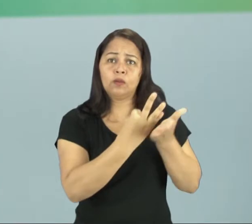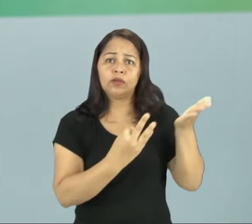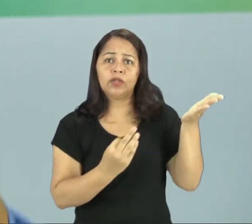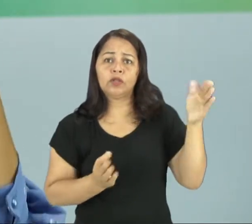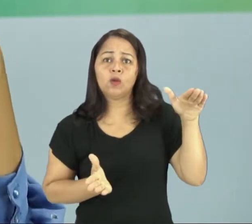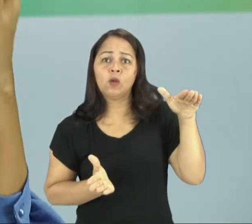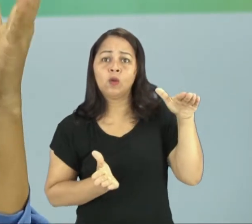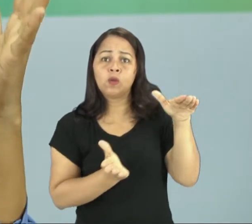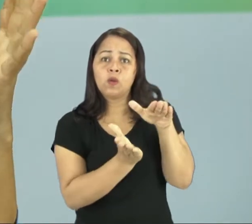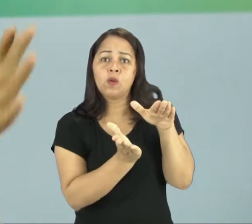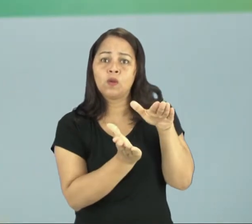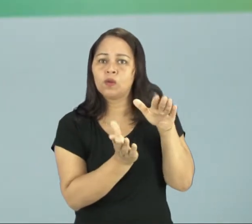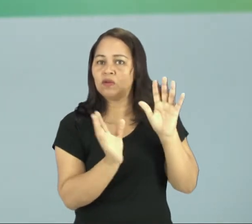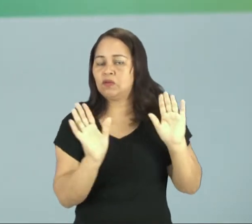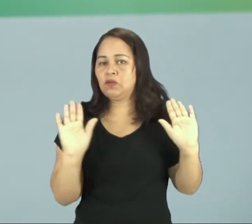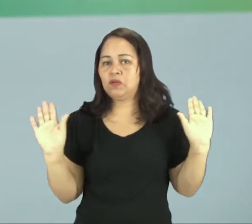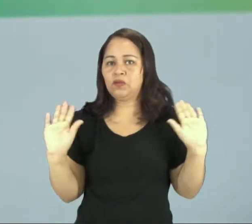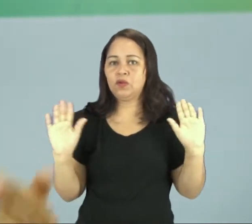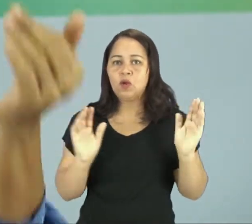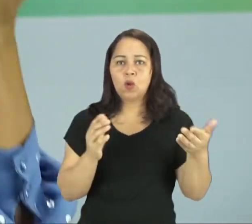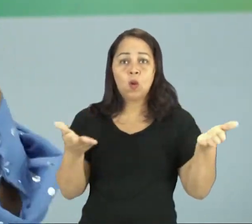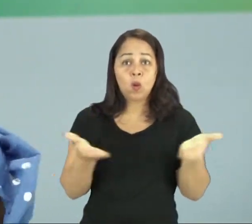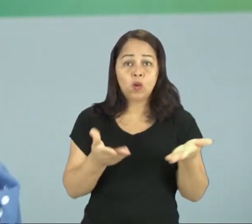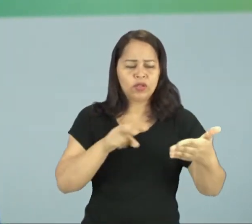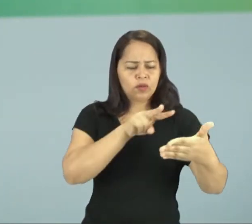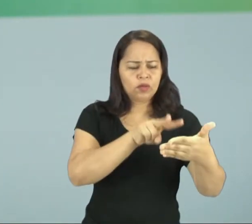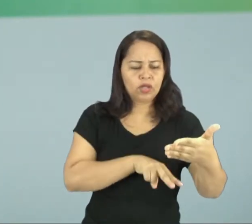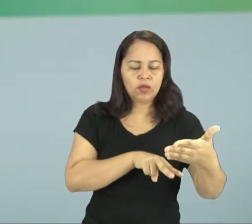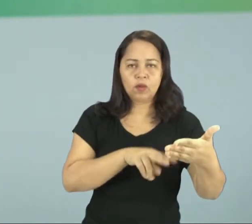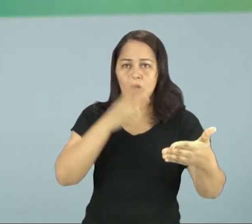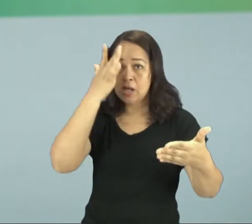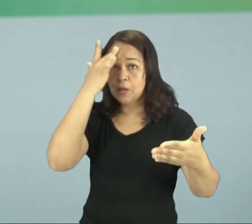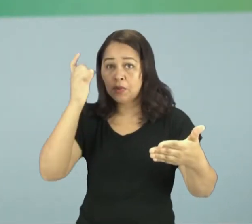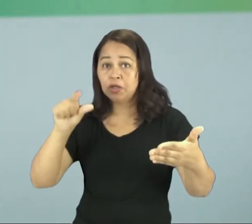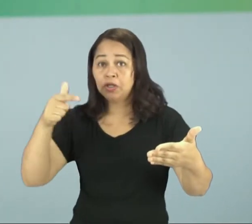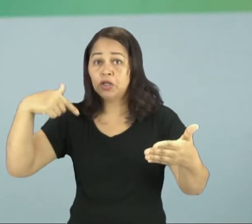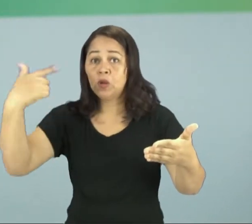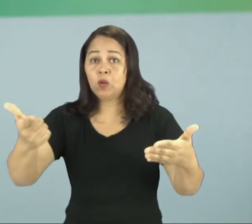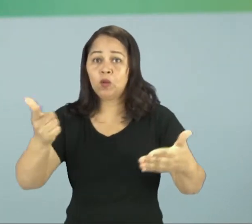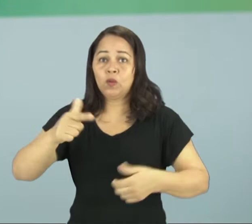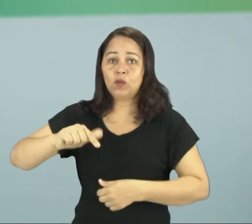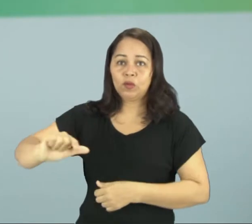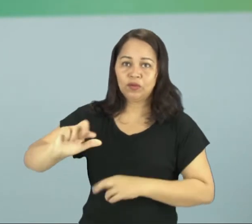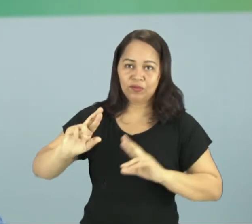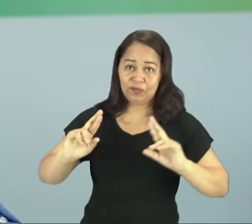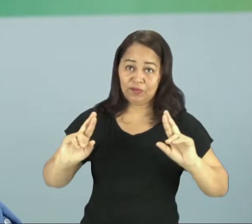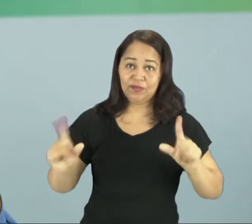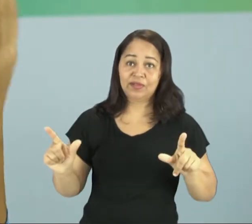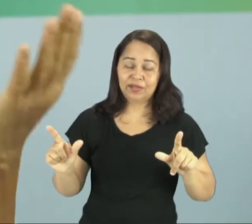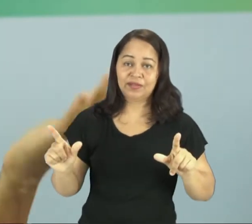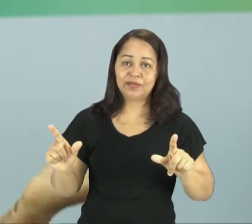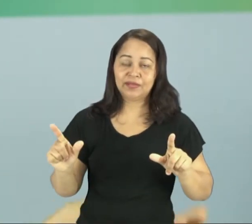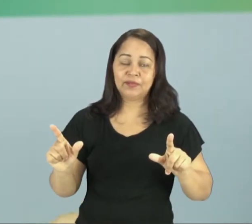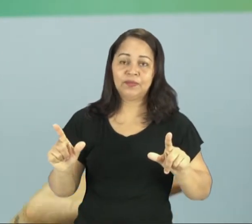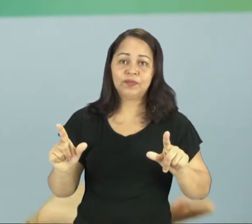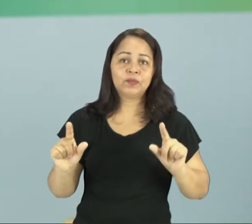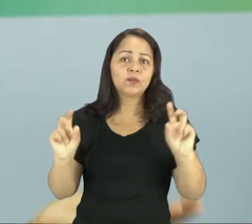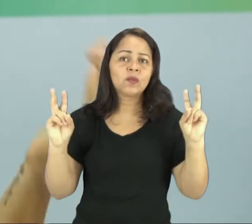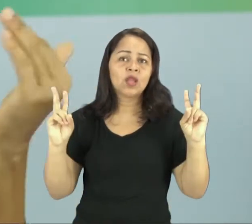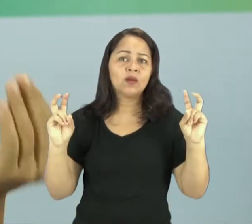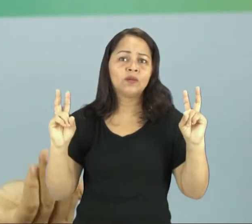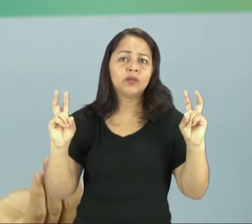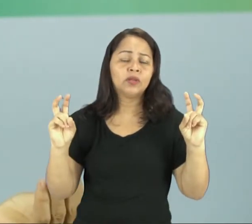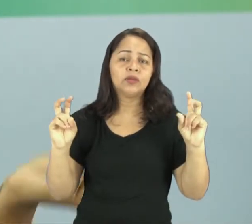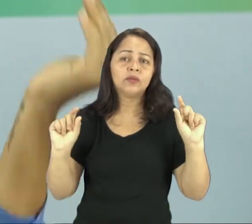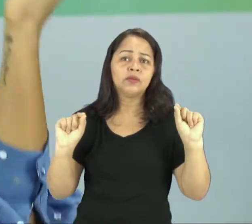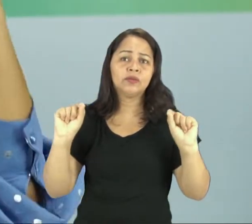o tema que você vai ler hoje não vai ser o mesmo que você vai ler amanhã, tá? É o tema